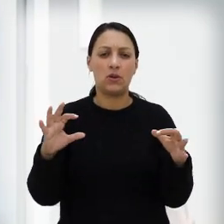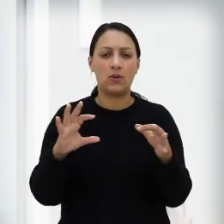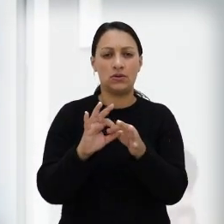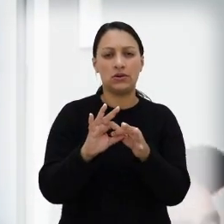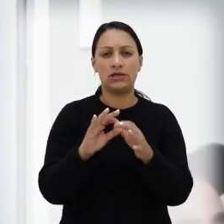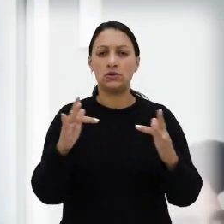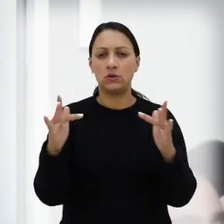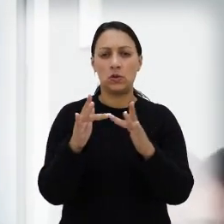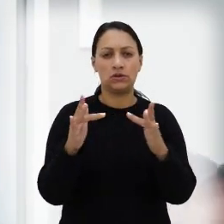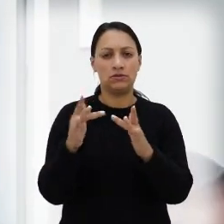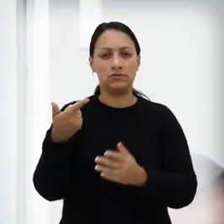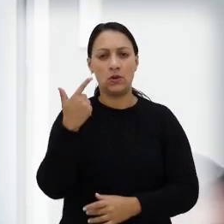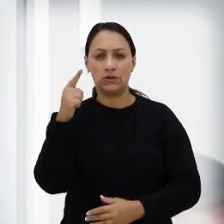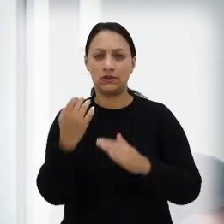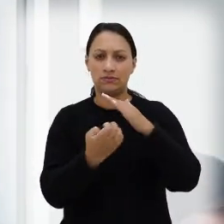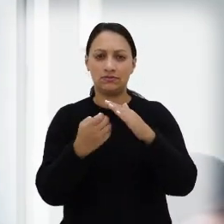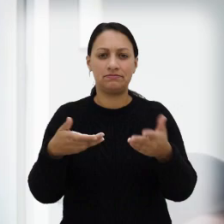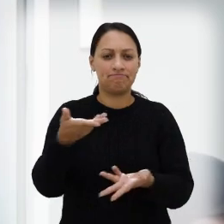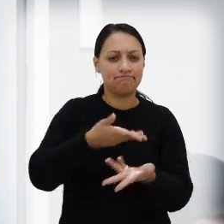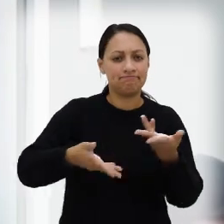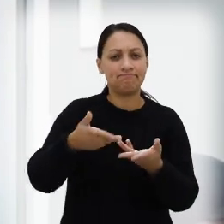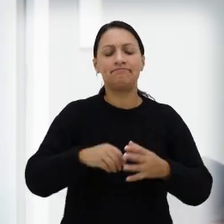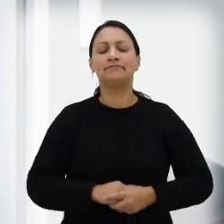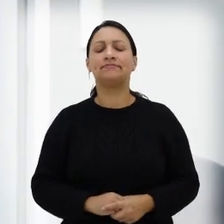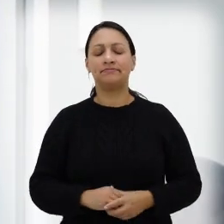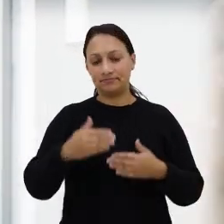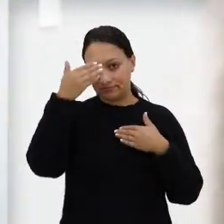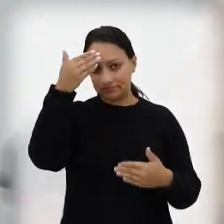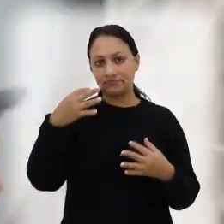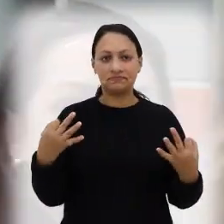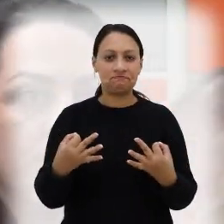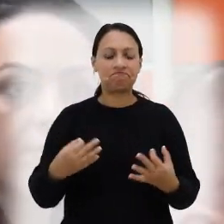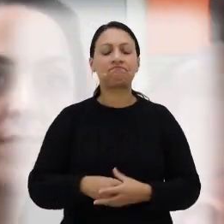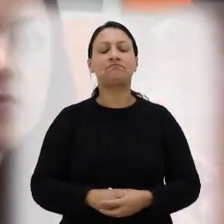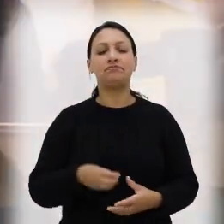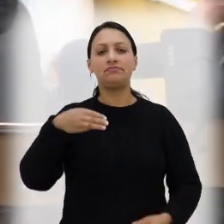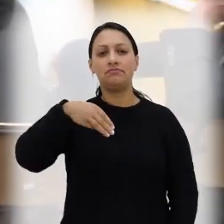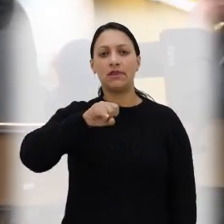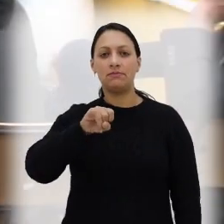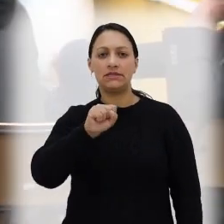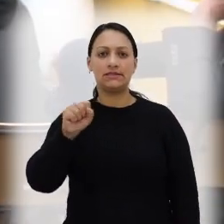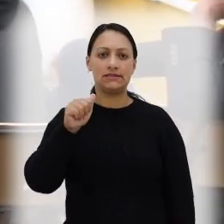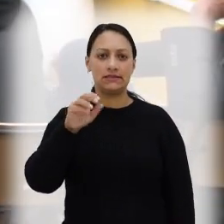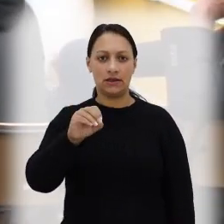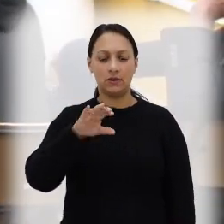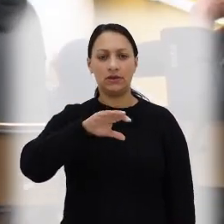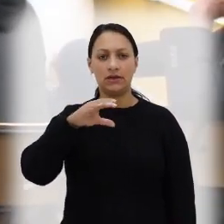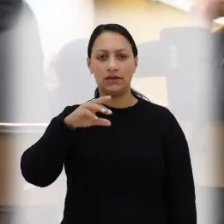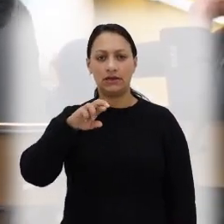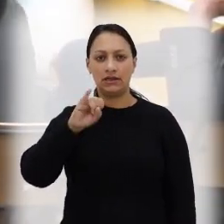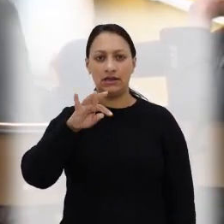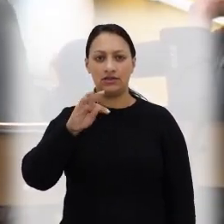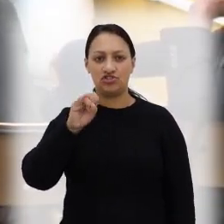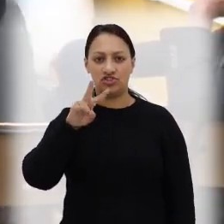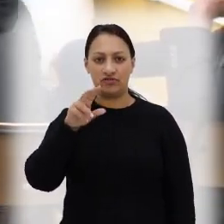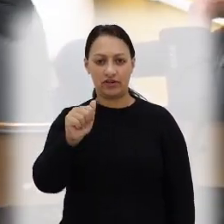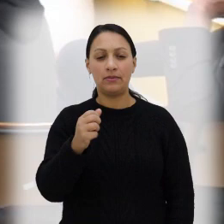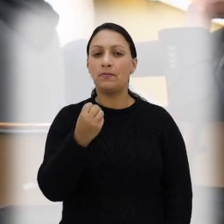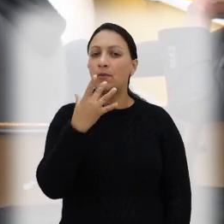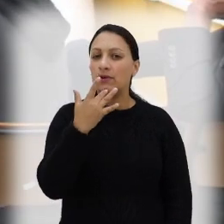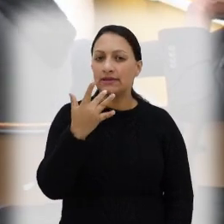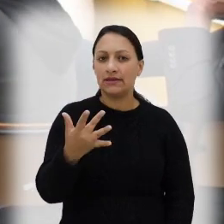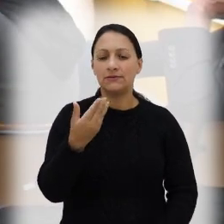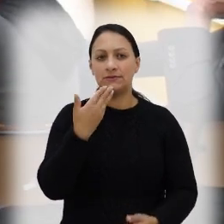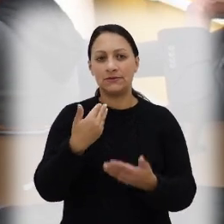empresas também. Perfeito, obrigada. Missão Criativa. Boa tarde, tudo bem? Eu sou, então,